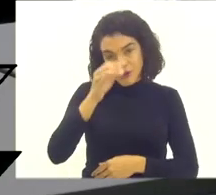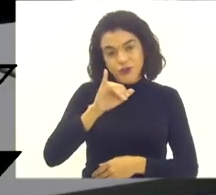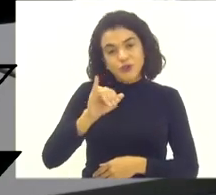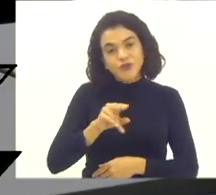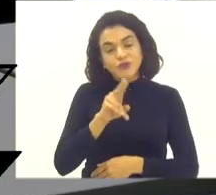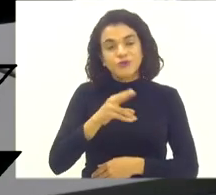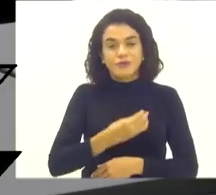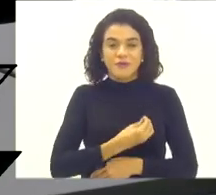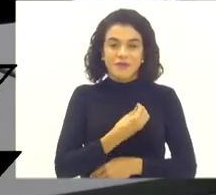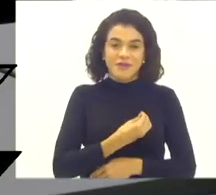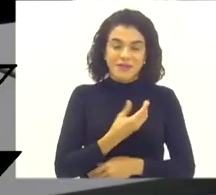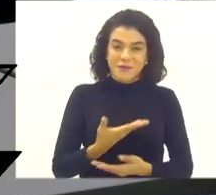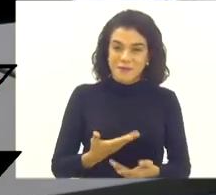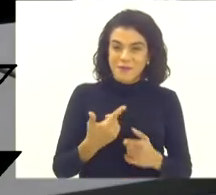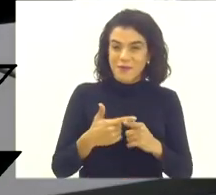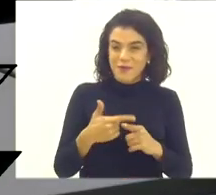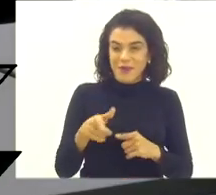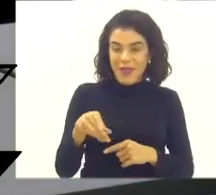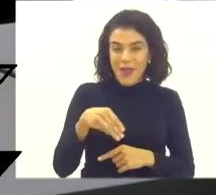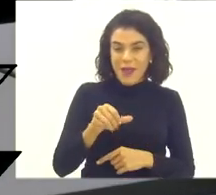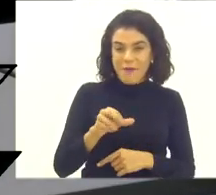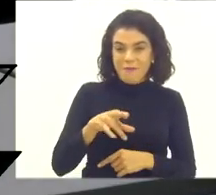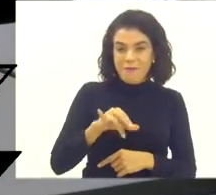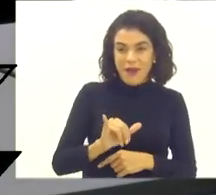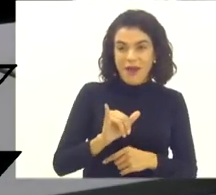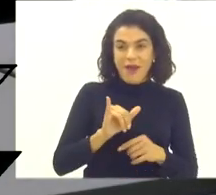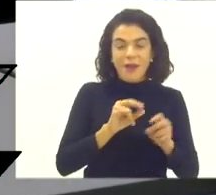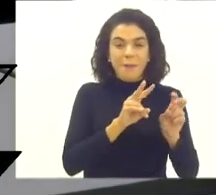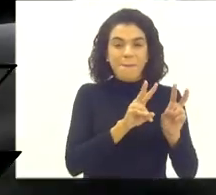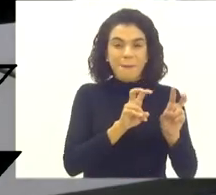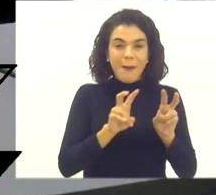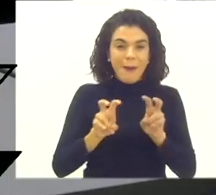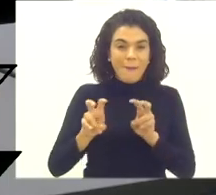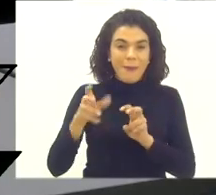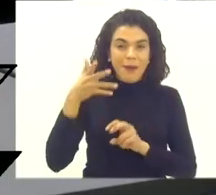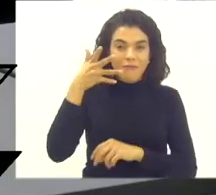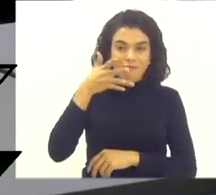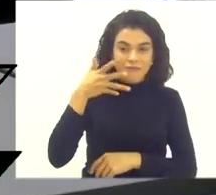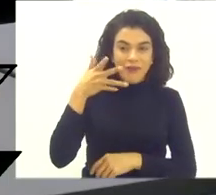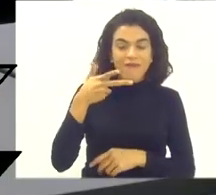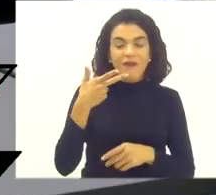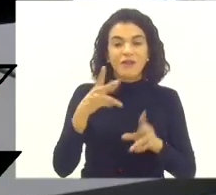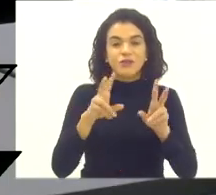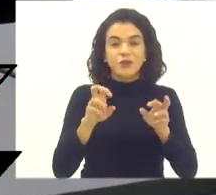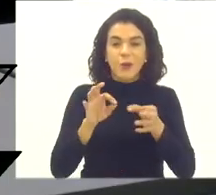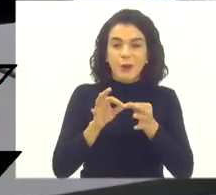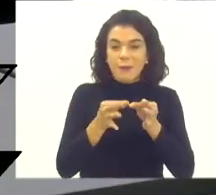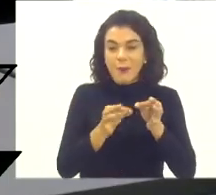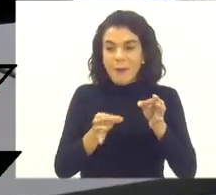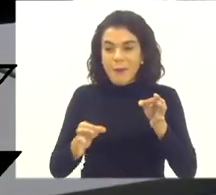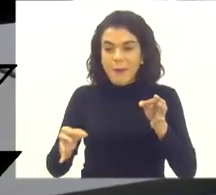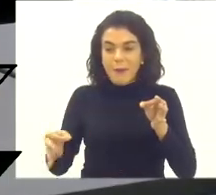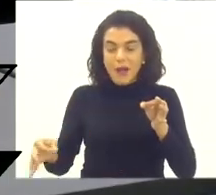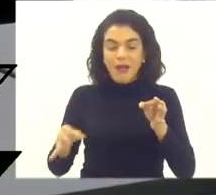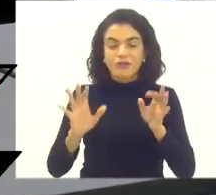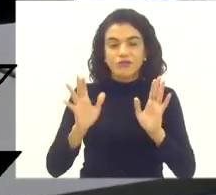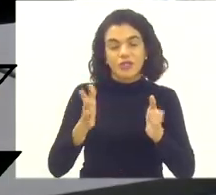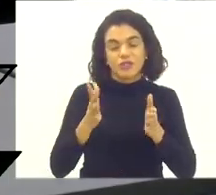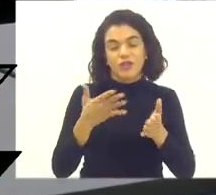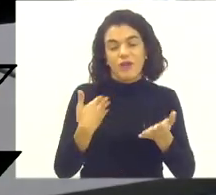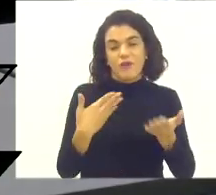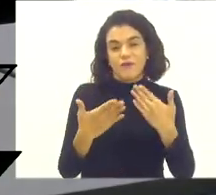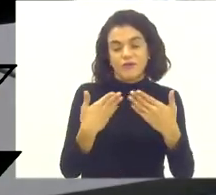estivesse porque acho que alguns temas que a Maria bordou fala muito do nosso longo esta noite debate aqui na casa enquanto